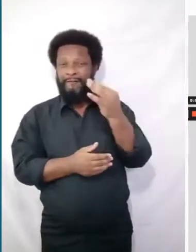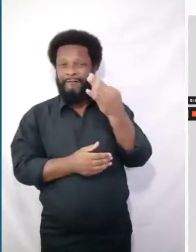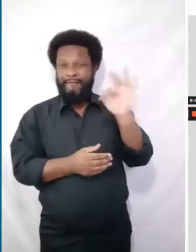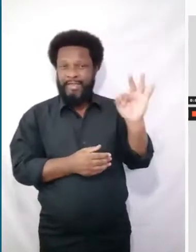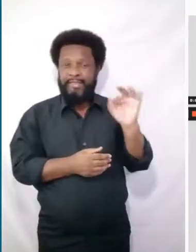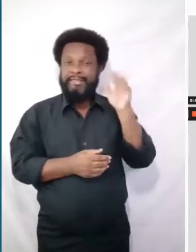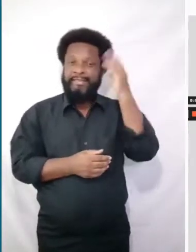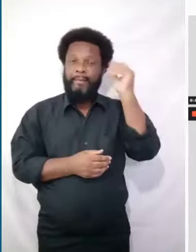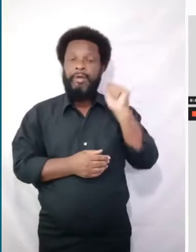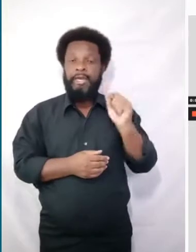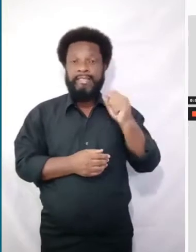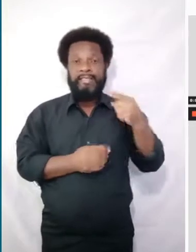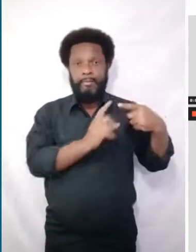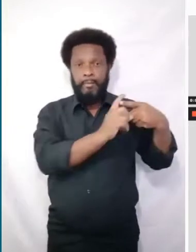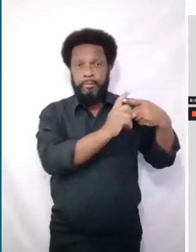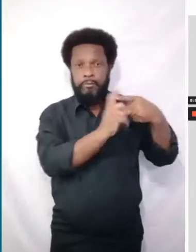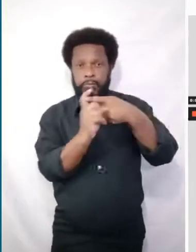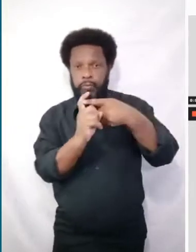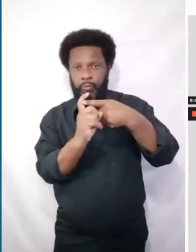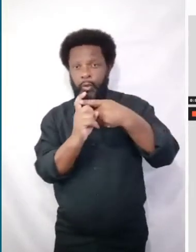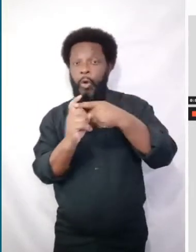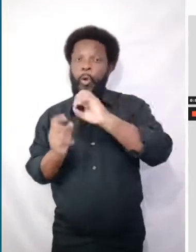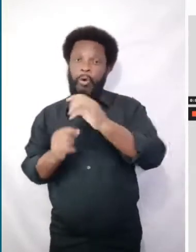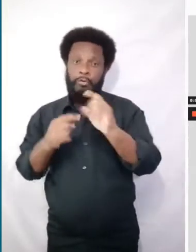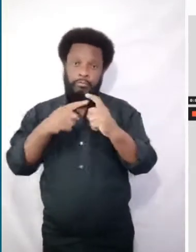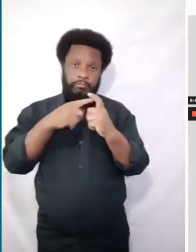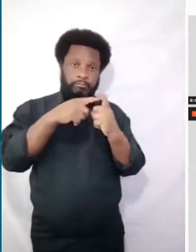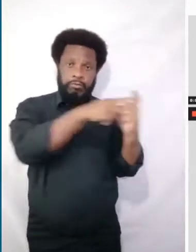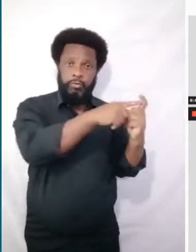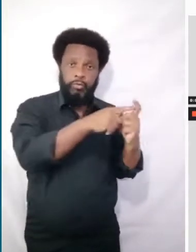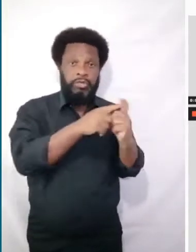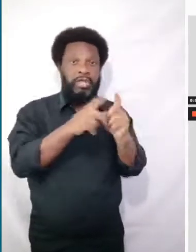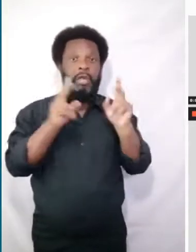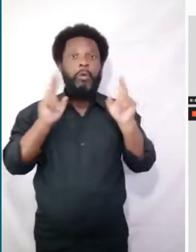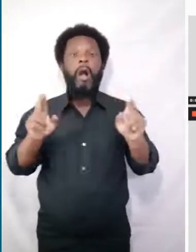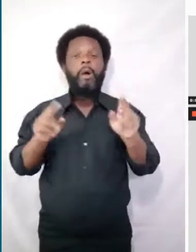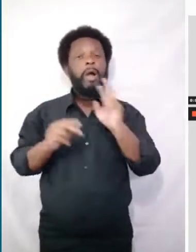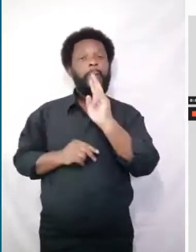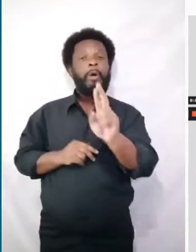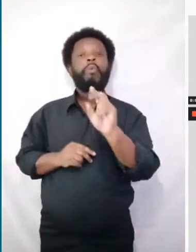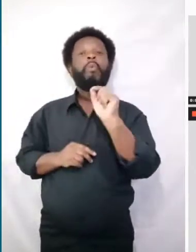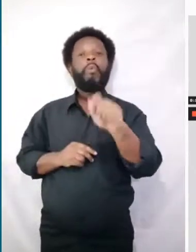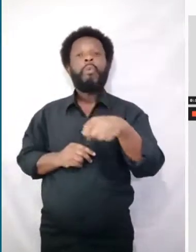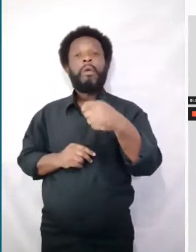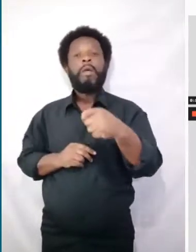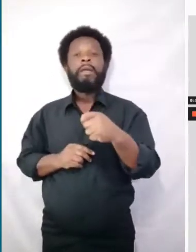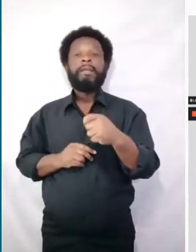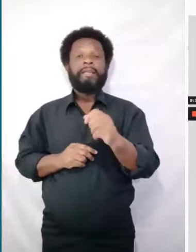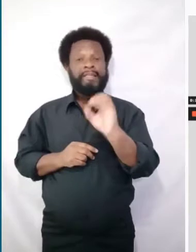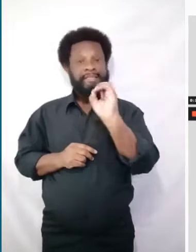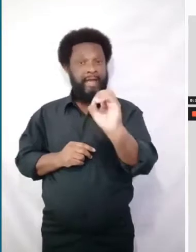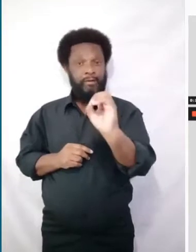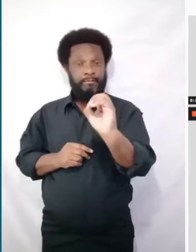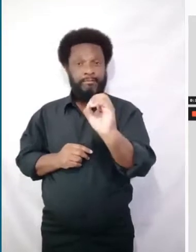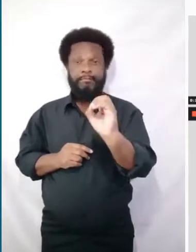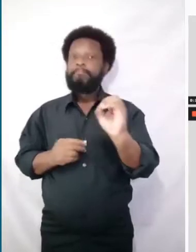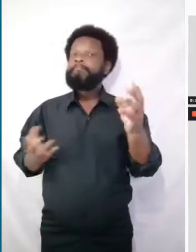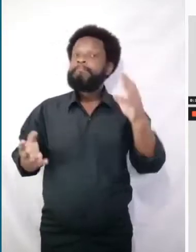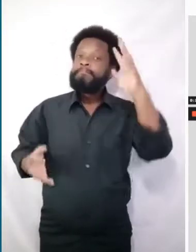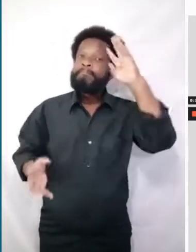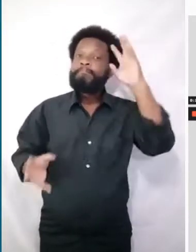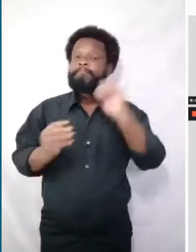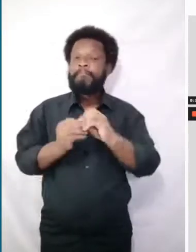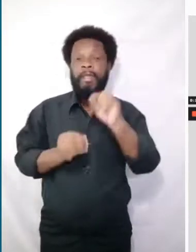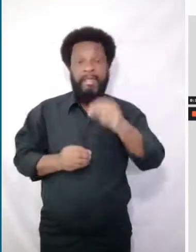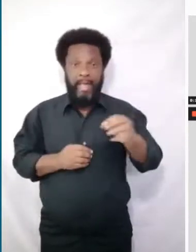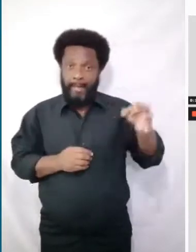vocês viram na física que a soma dos vetores que estão na mesma direção e em sentidos opostos, que têm o mesmo valor, sempre vai ser o quê?